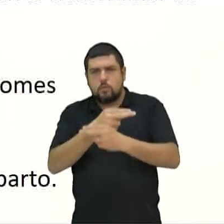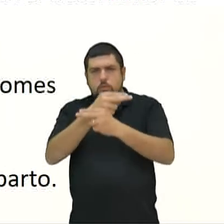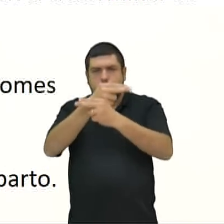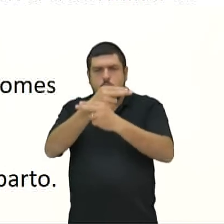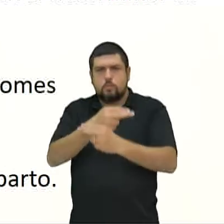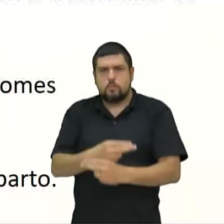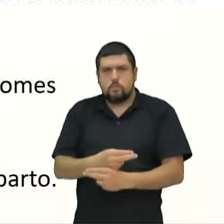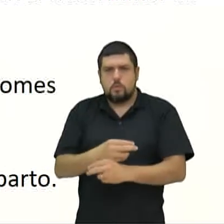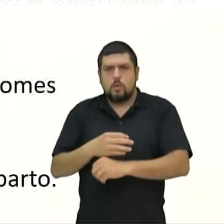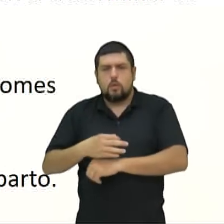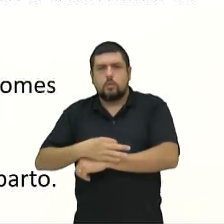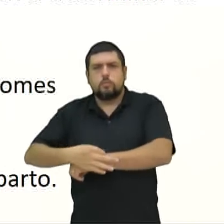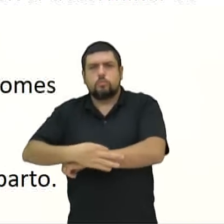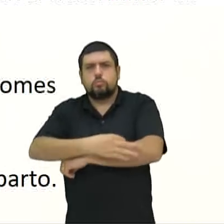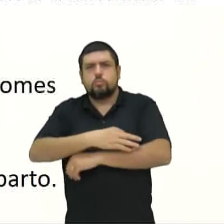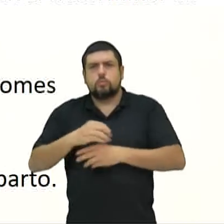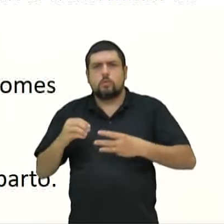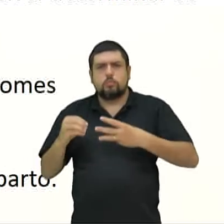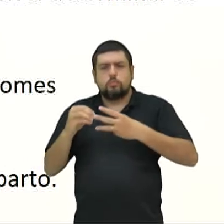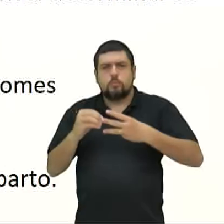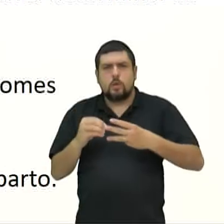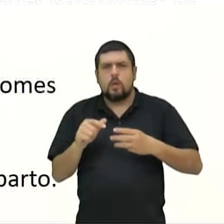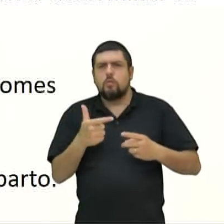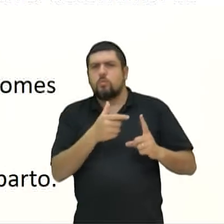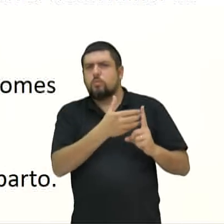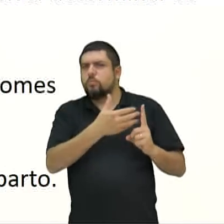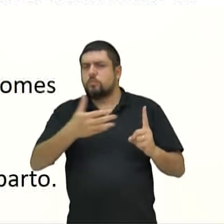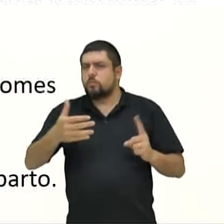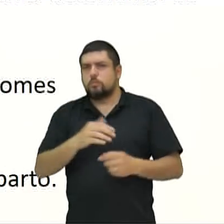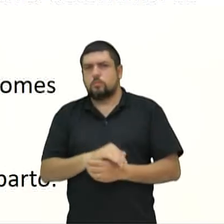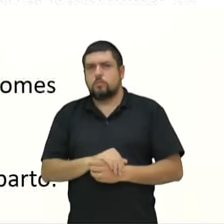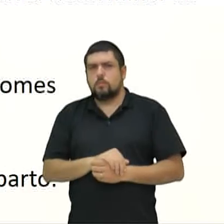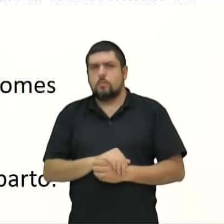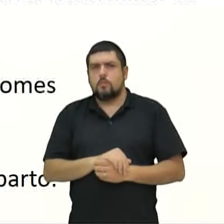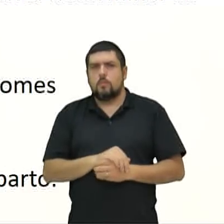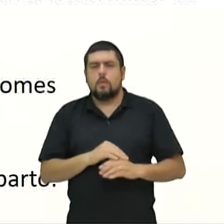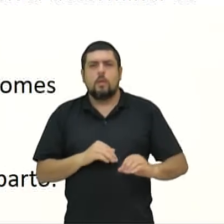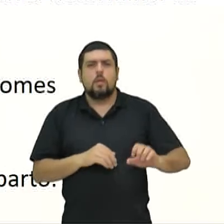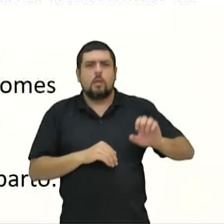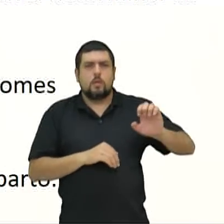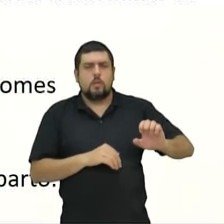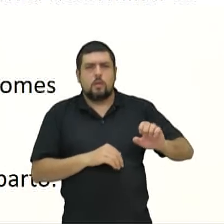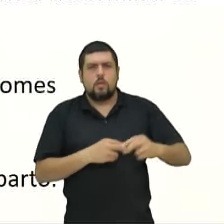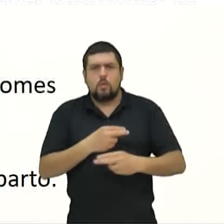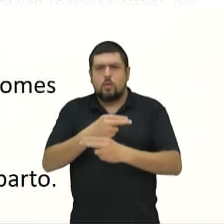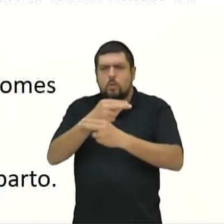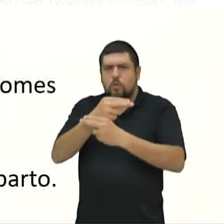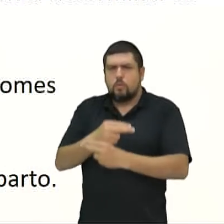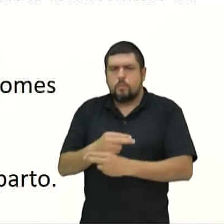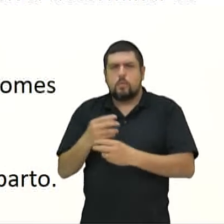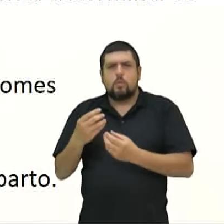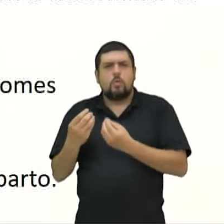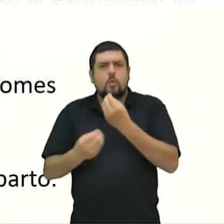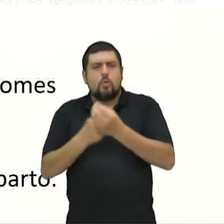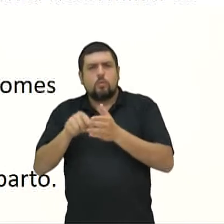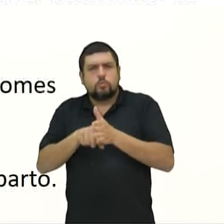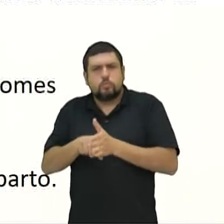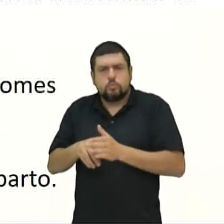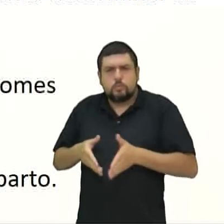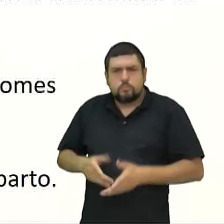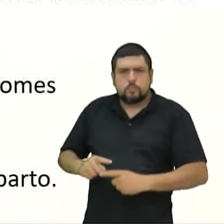suas células não possui síndromes cromossômicas? Ou letra E. As aberrações cromossômicas só podem ser diagnosticadas após o